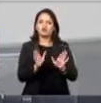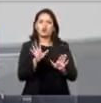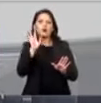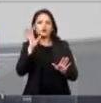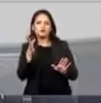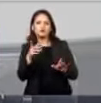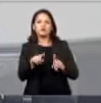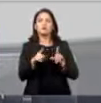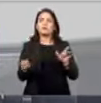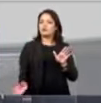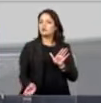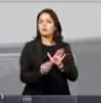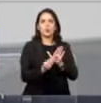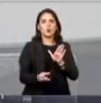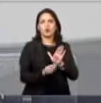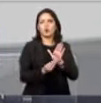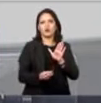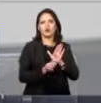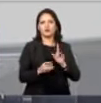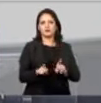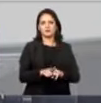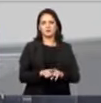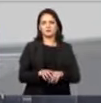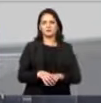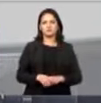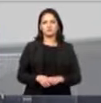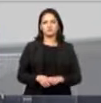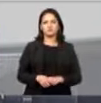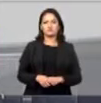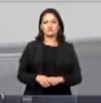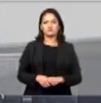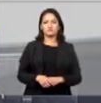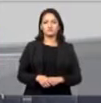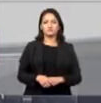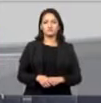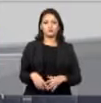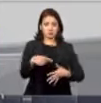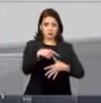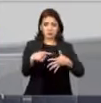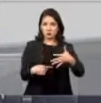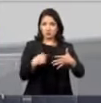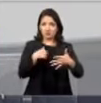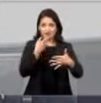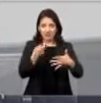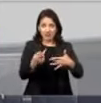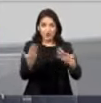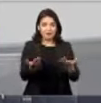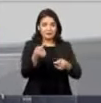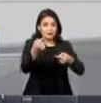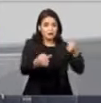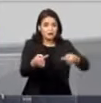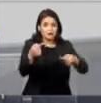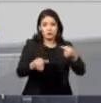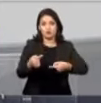inserido nessa audiência. E para discutir tais situações, senhora ministra,